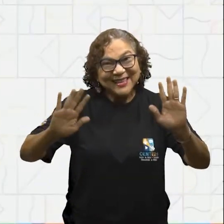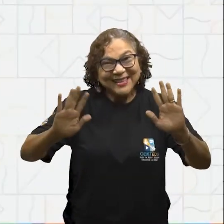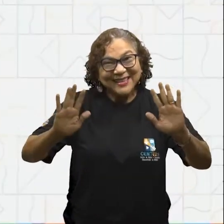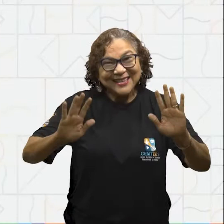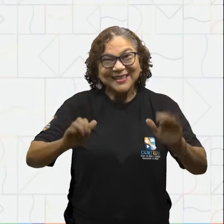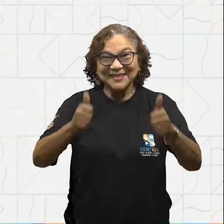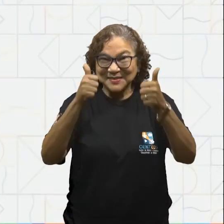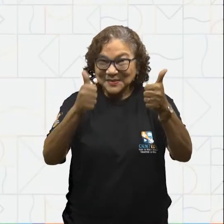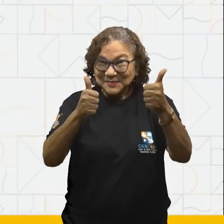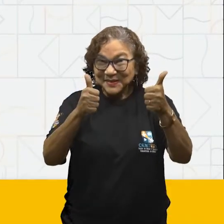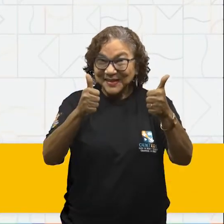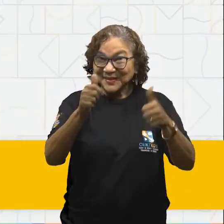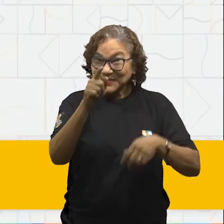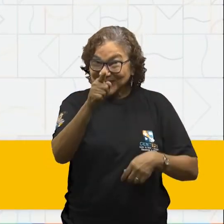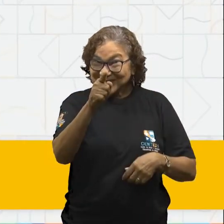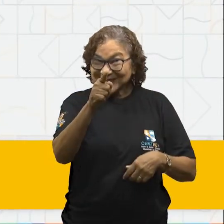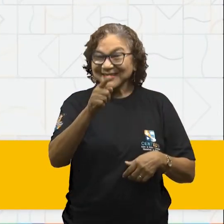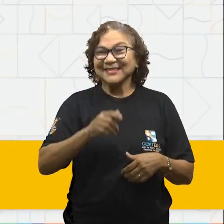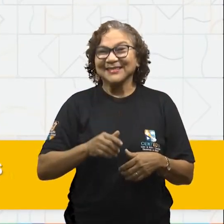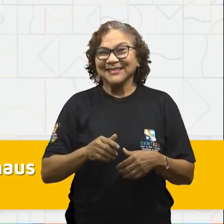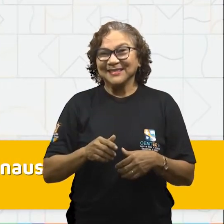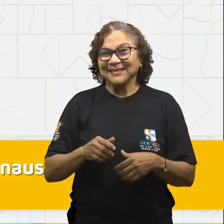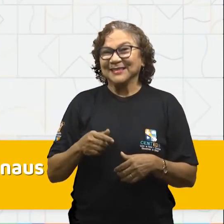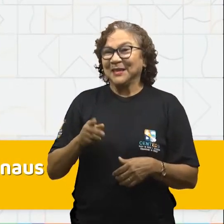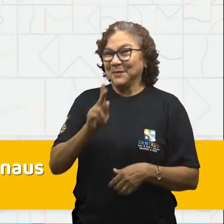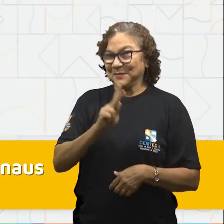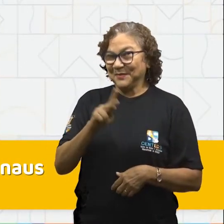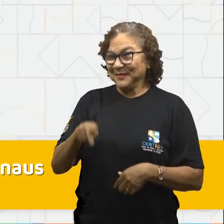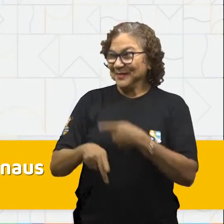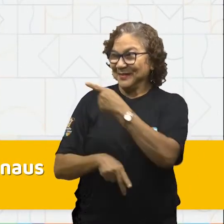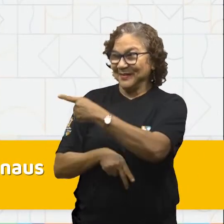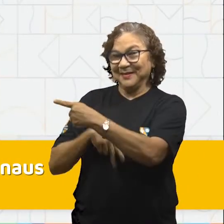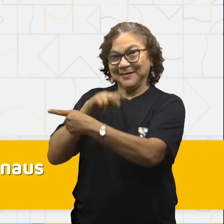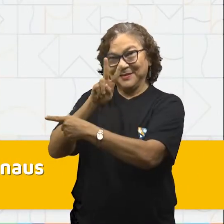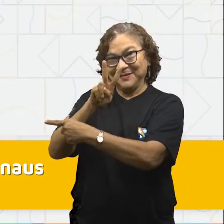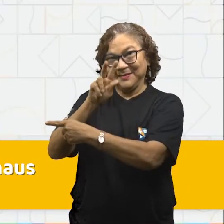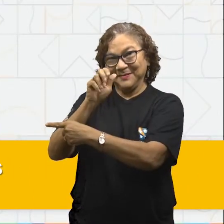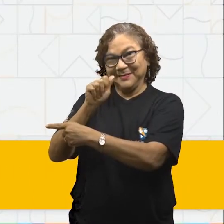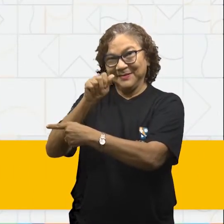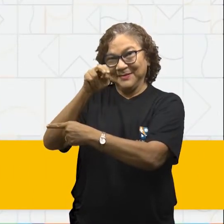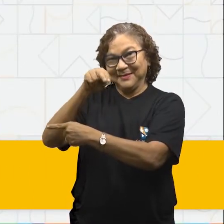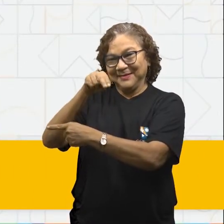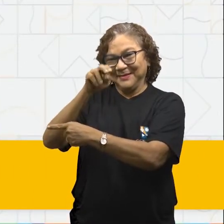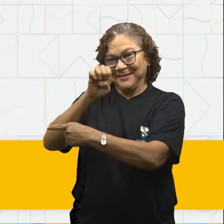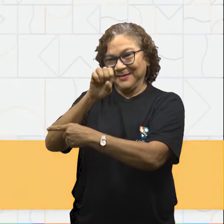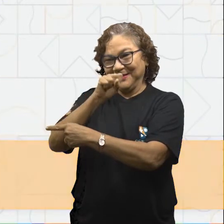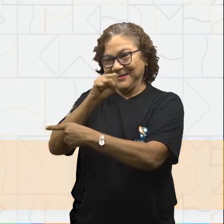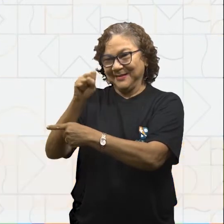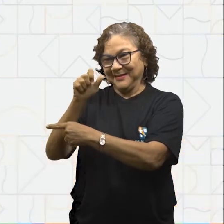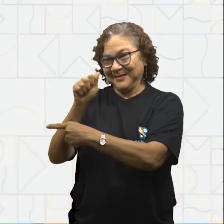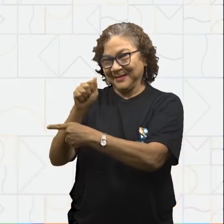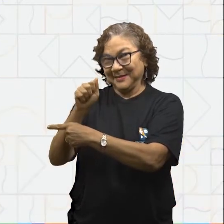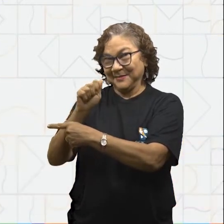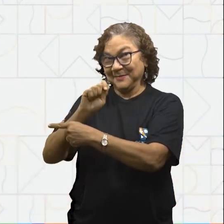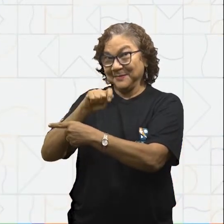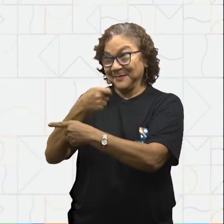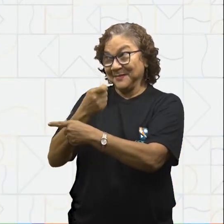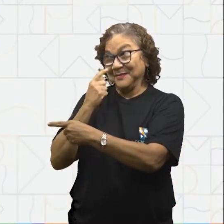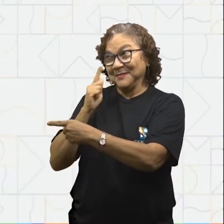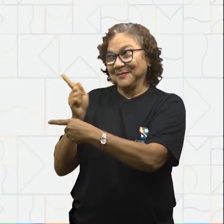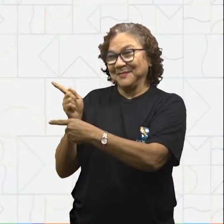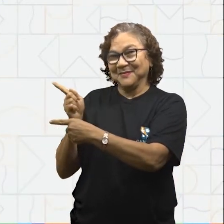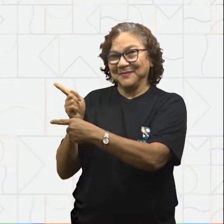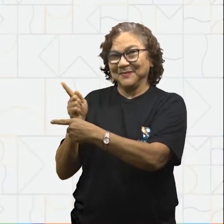Oi, tudo bem com você? Olha eu aqui novamente, professora Vanessa. O meu sinal na